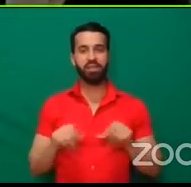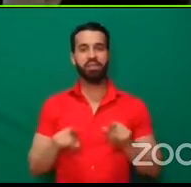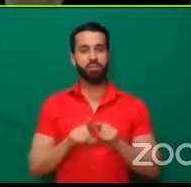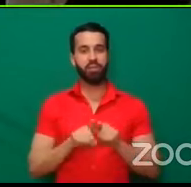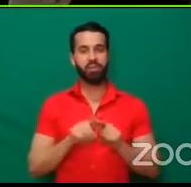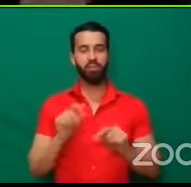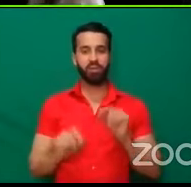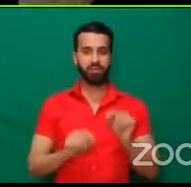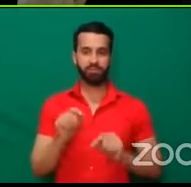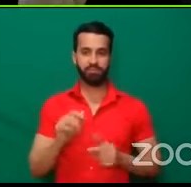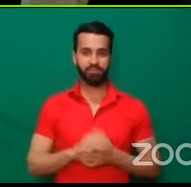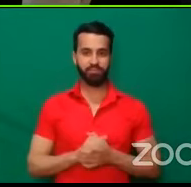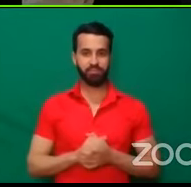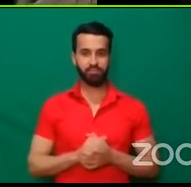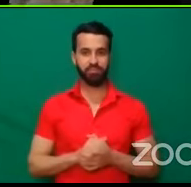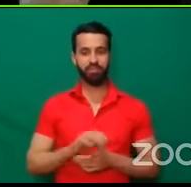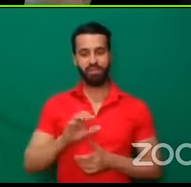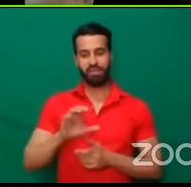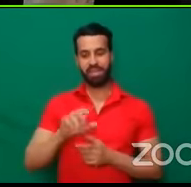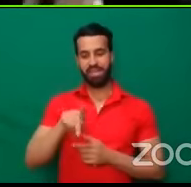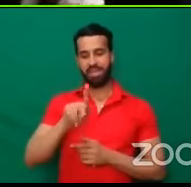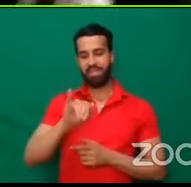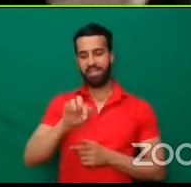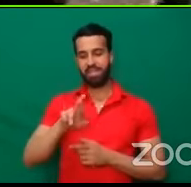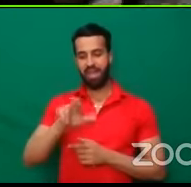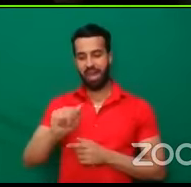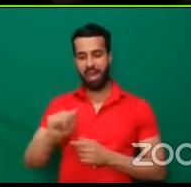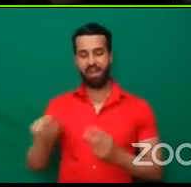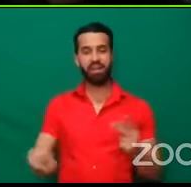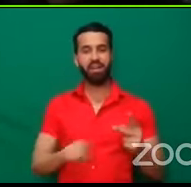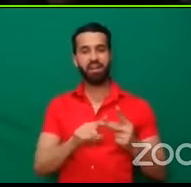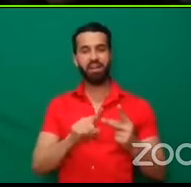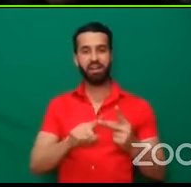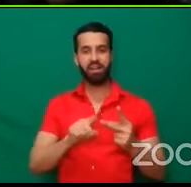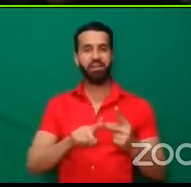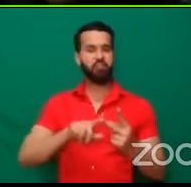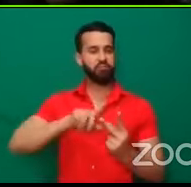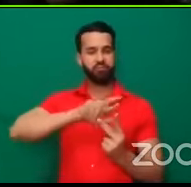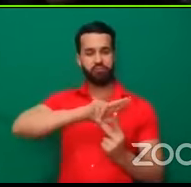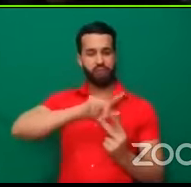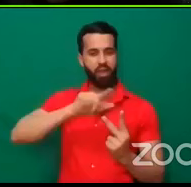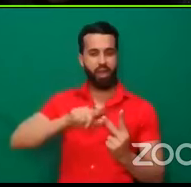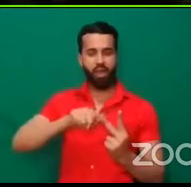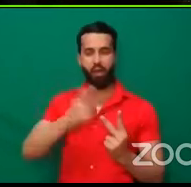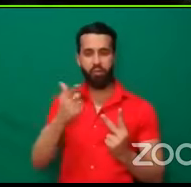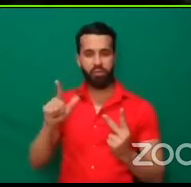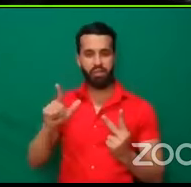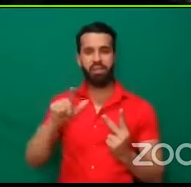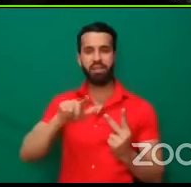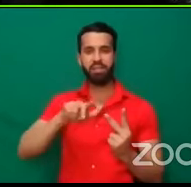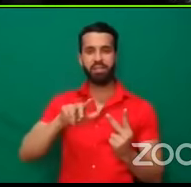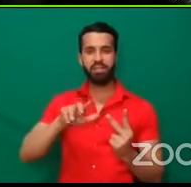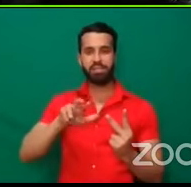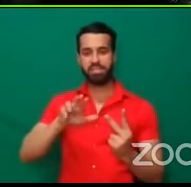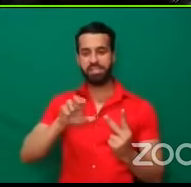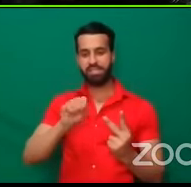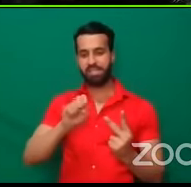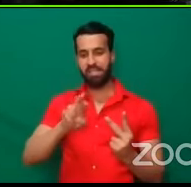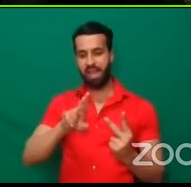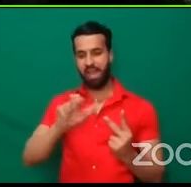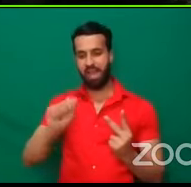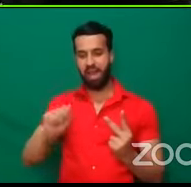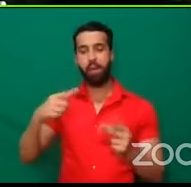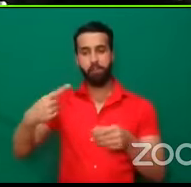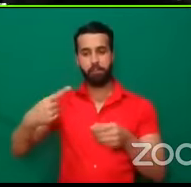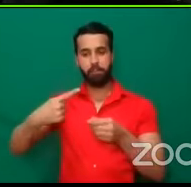a Kiara Rocks, usei Tales from the Porn, que é um som bem anos 80 no final. Zé Rastilho, que é uma banda aqui da